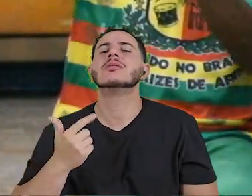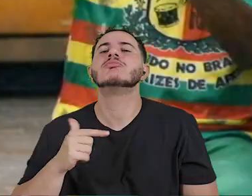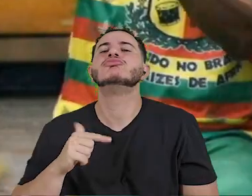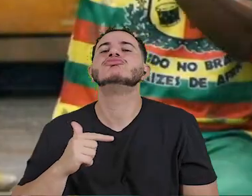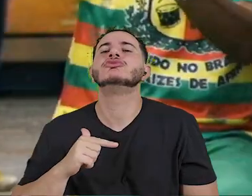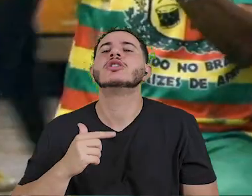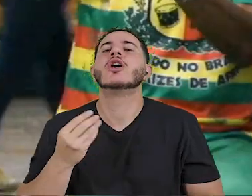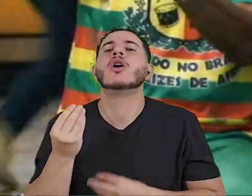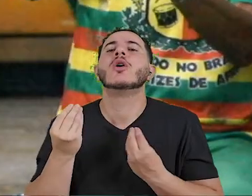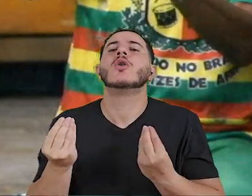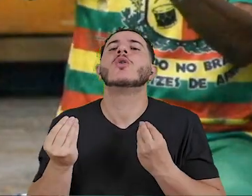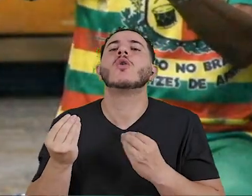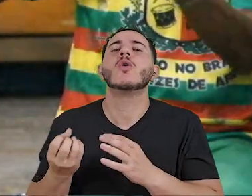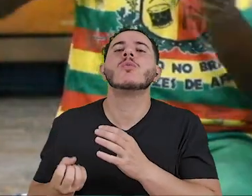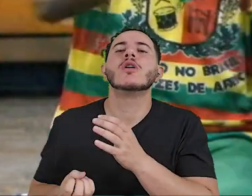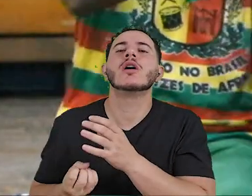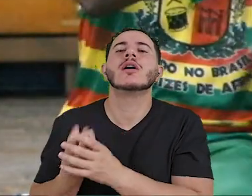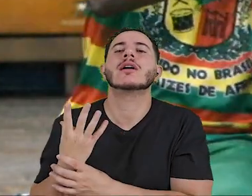criar.